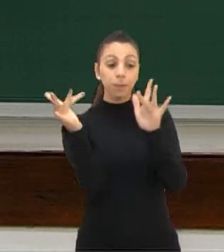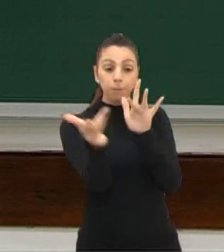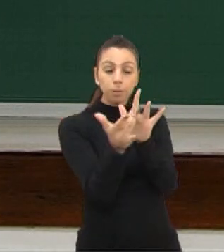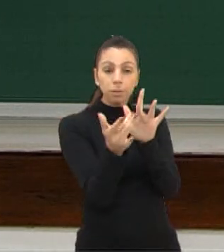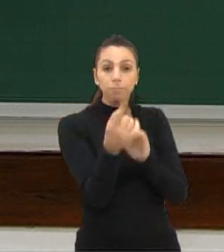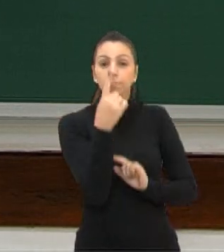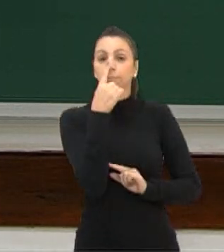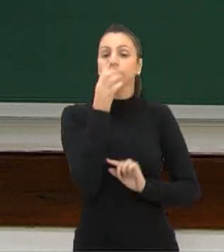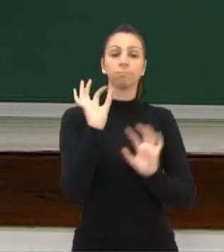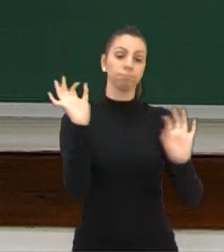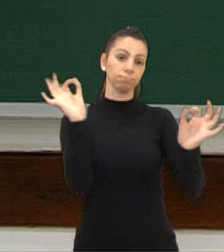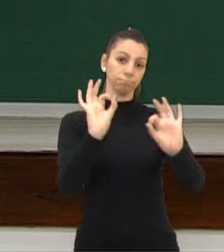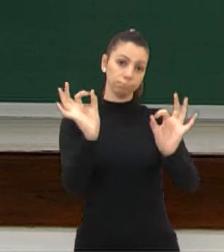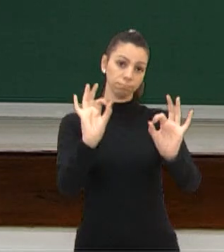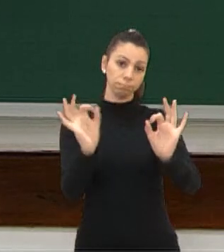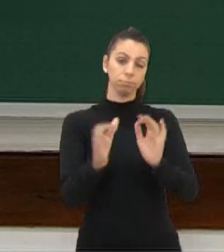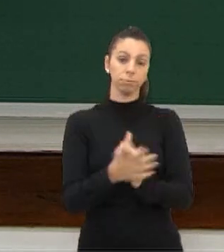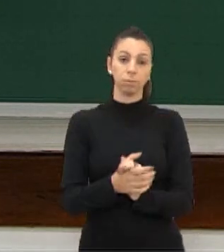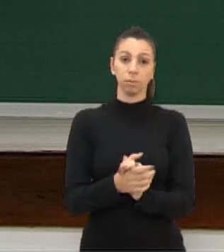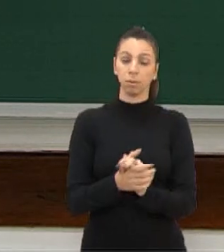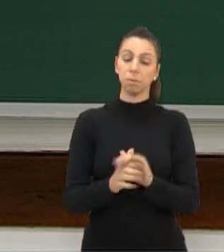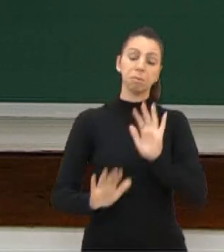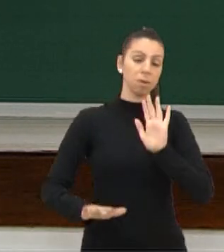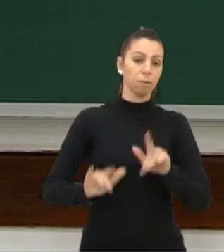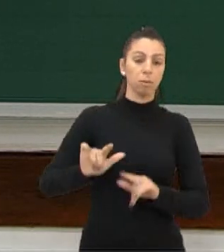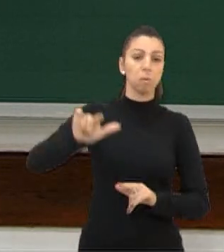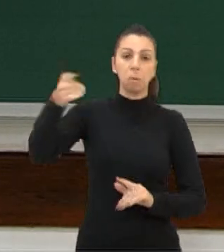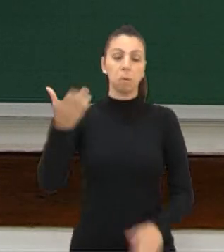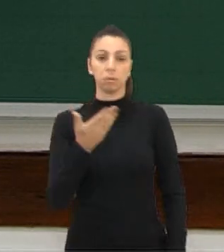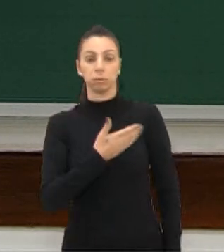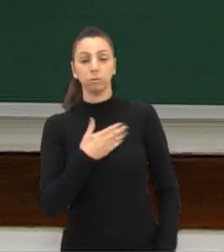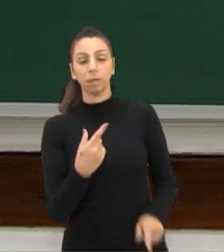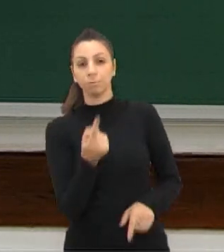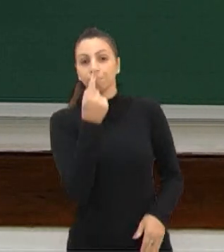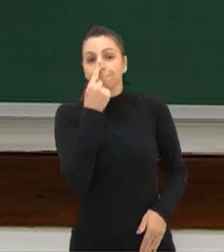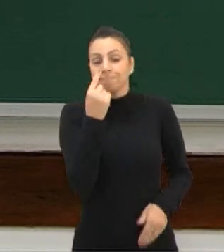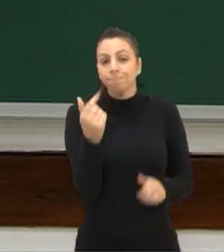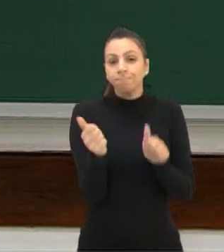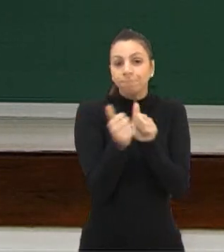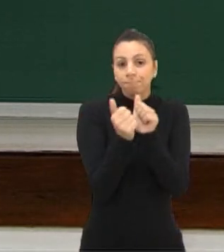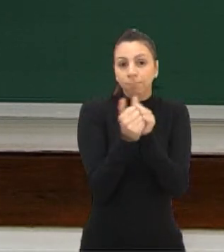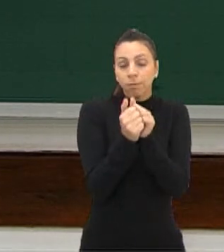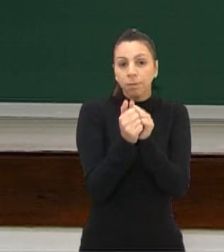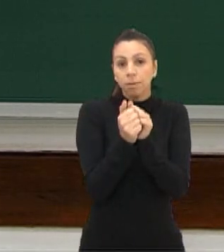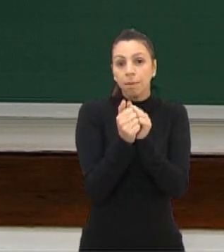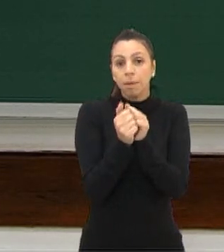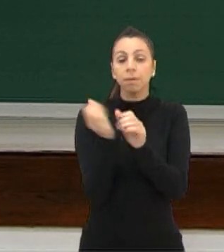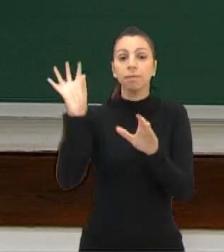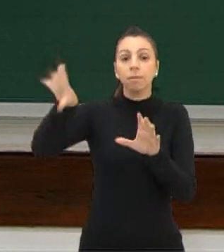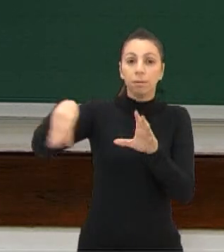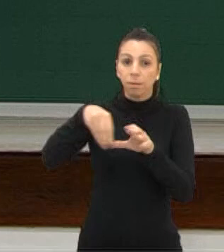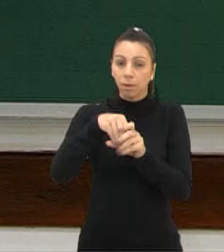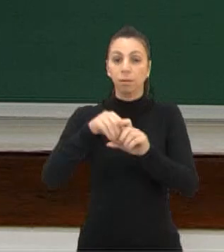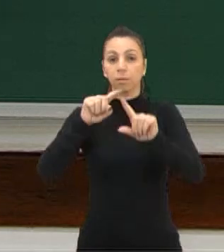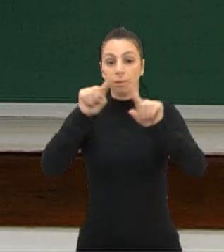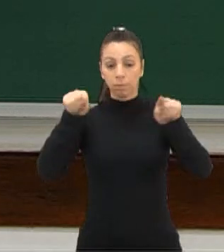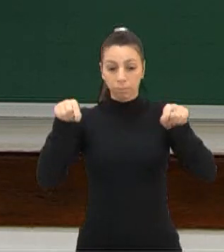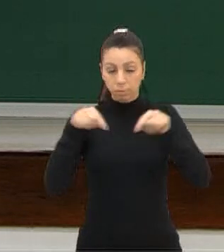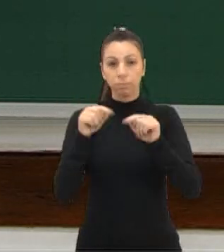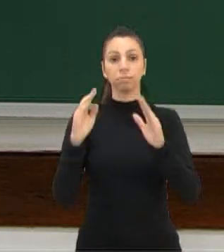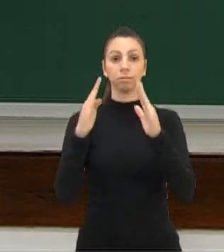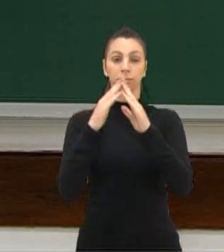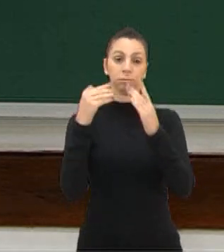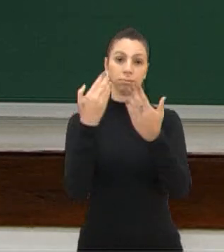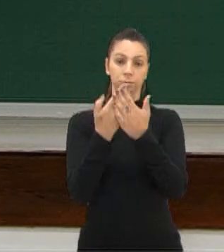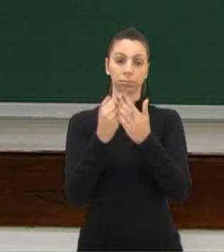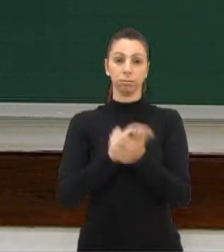próximo com ele. Talvez com outros colegas você tenha um contato mais próximo, mas também fica no ambiente escolar. Você não tem